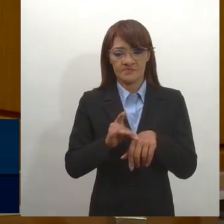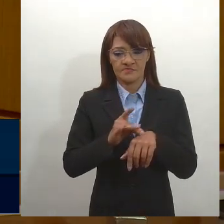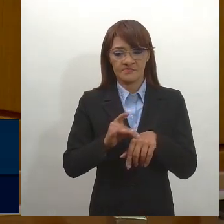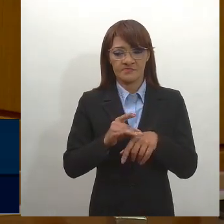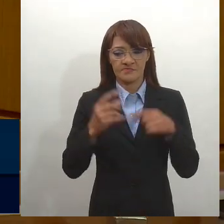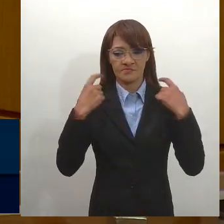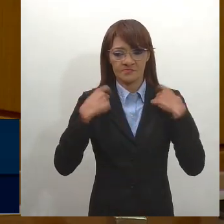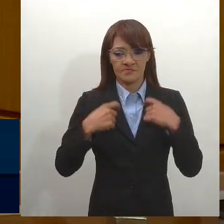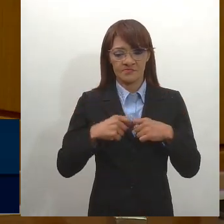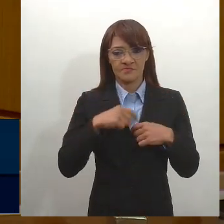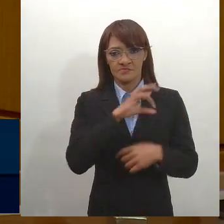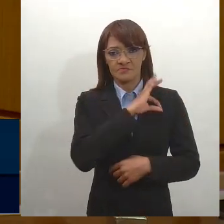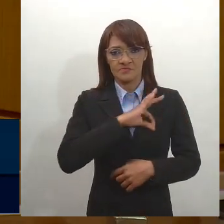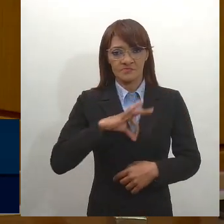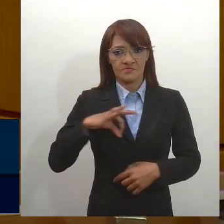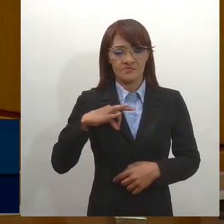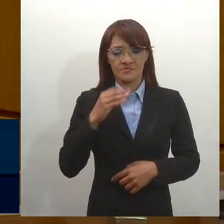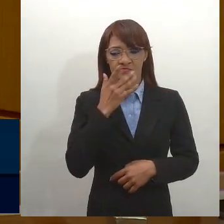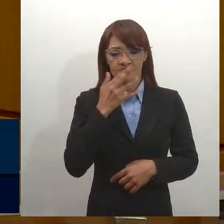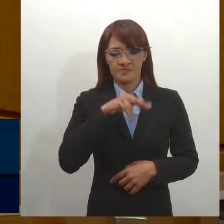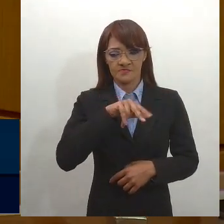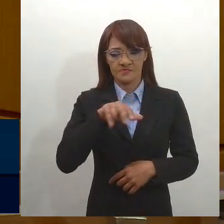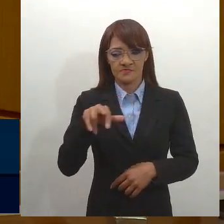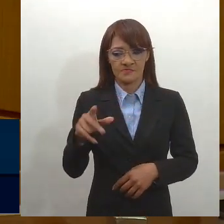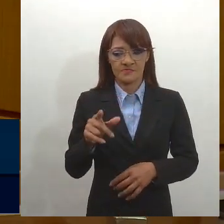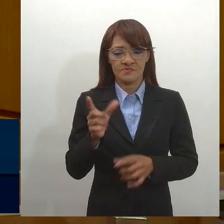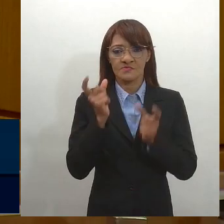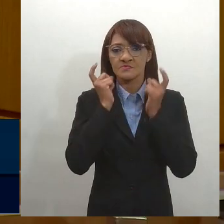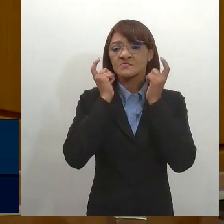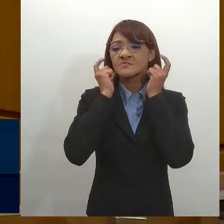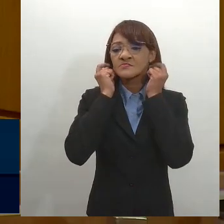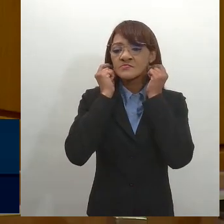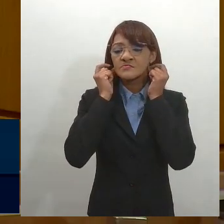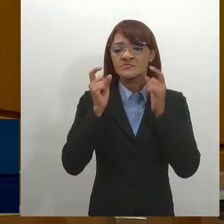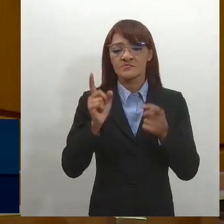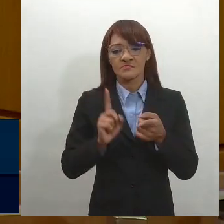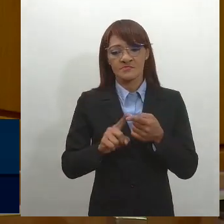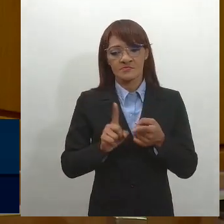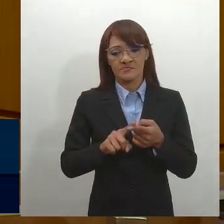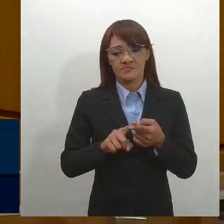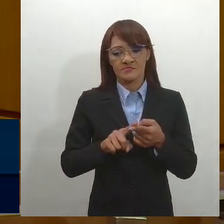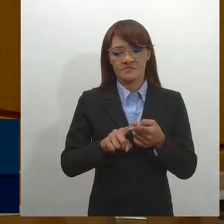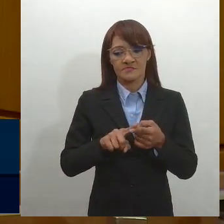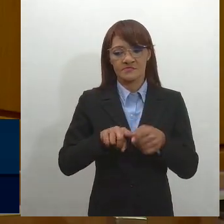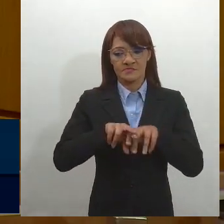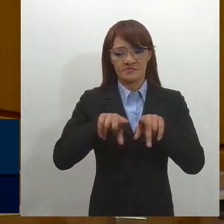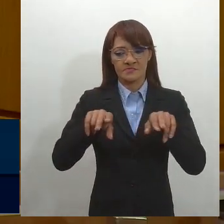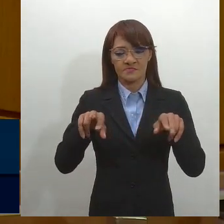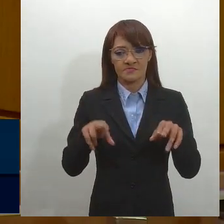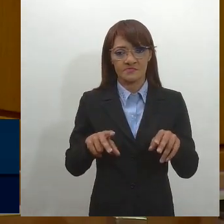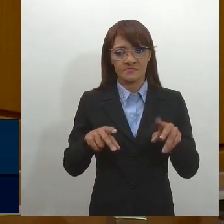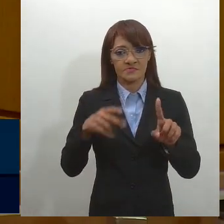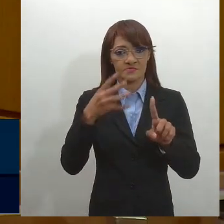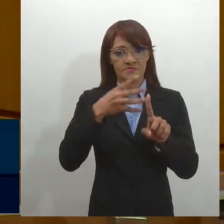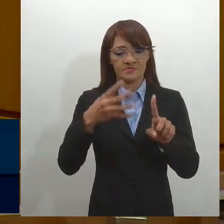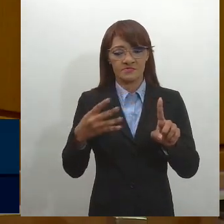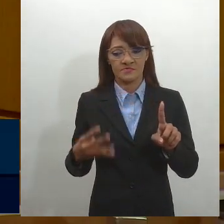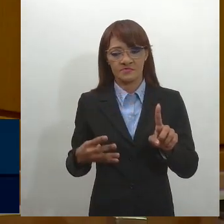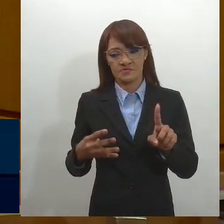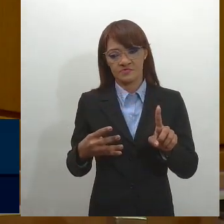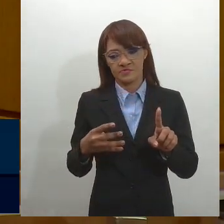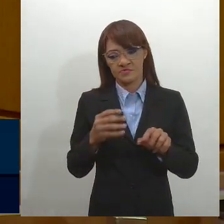brinco artesanal com as cores também LGBT, pulseira de macramê. Bom,